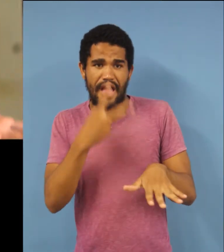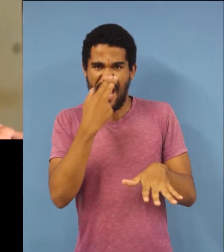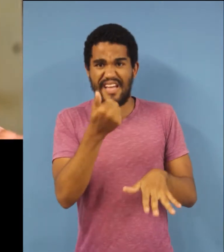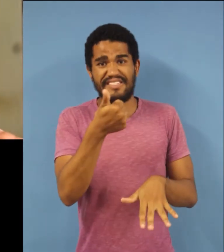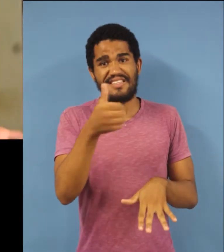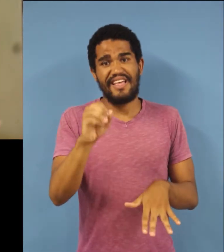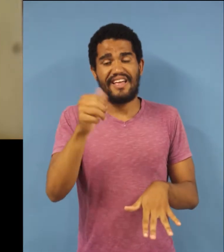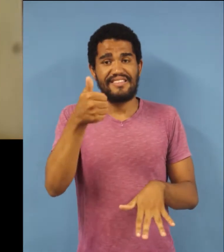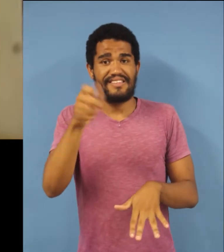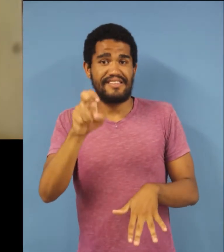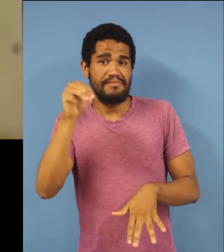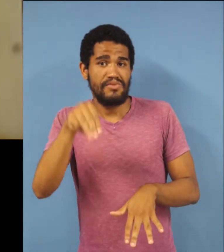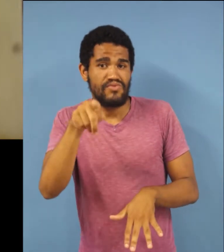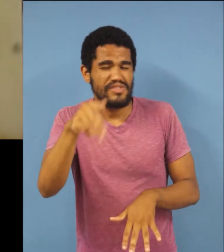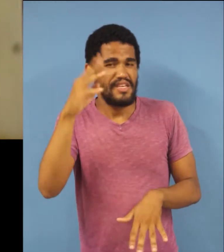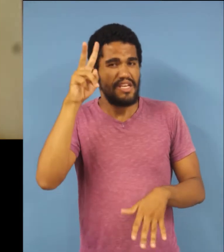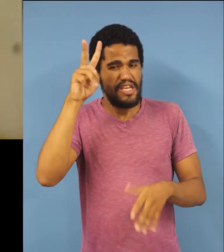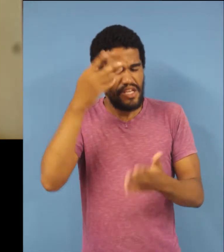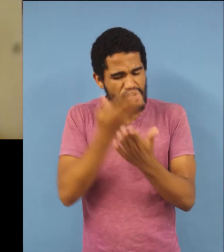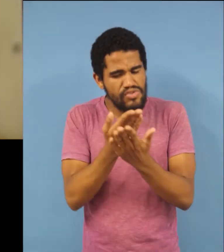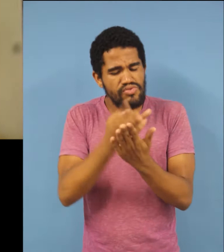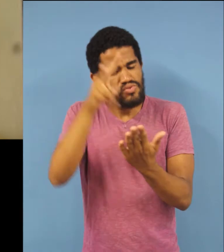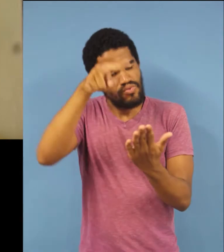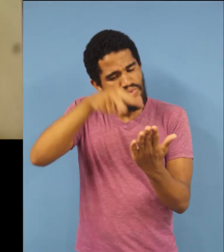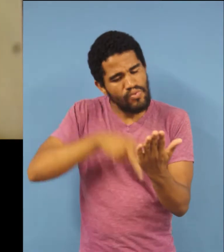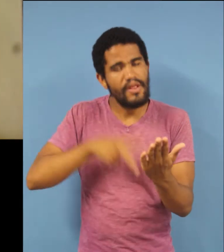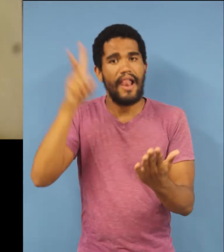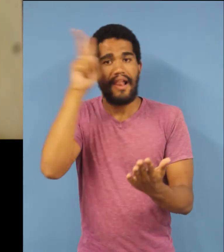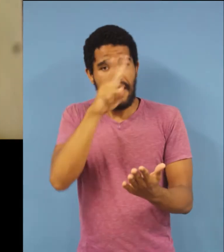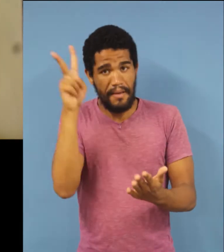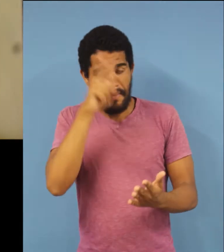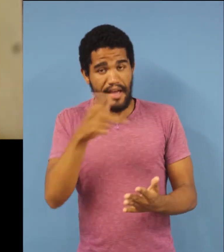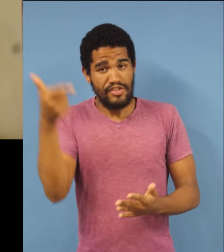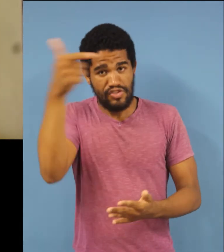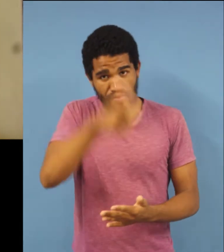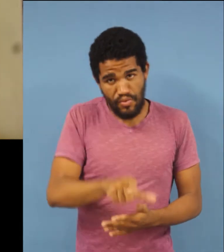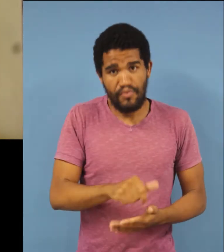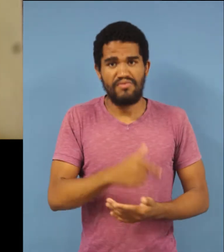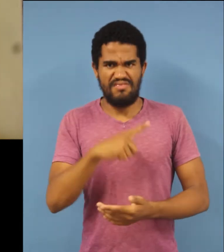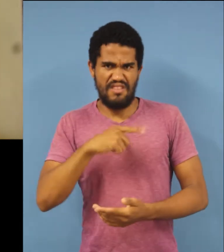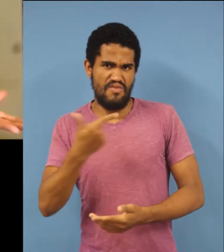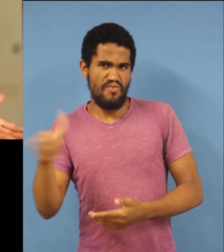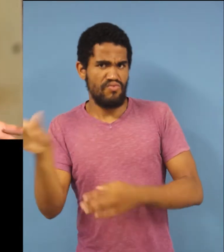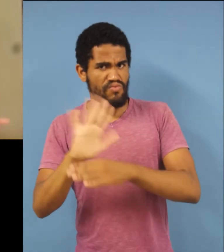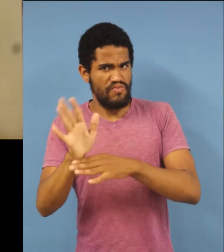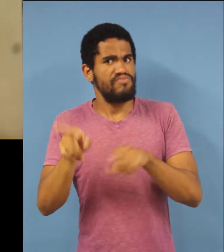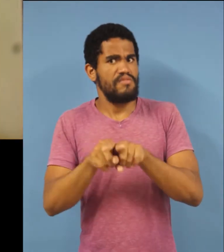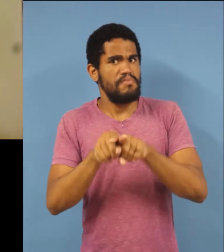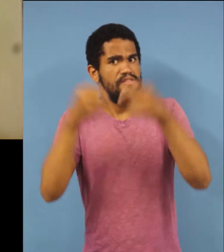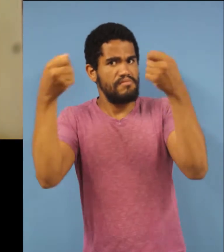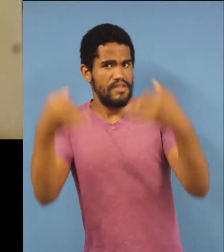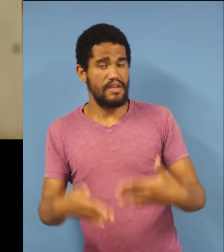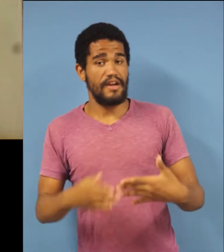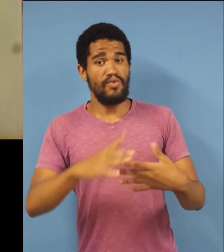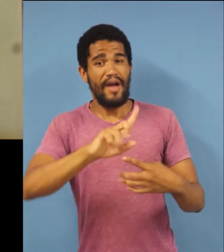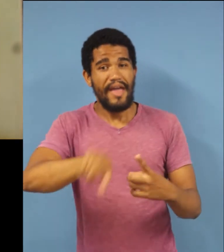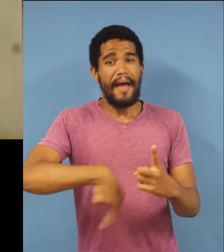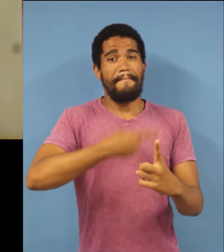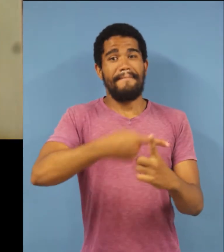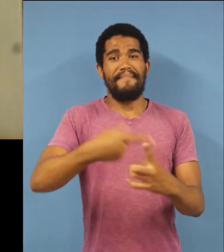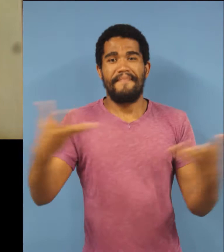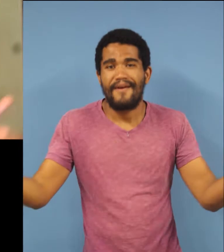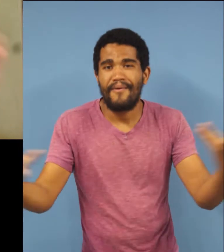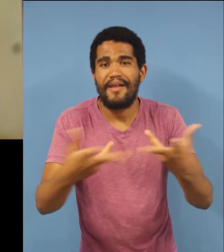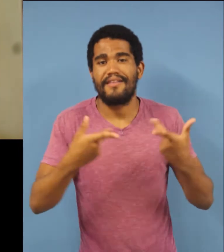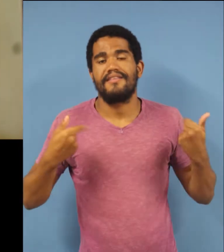10, 15 minutos para vocês relembrarem as conjunções, porque é uma classe de palavras que vocês já conhecem e vocês vão agregar muito à redação